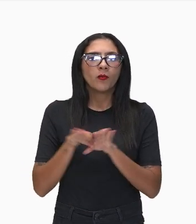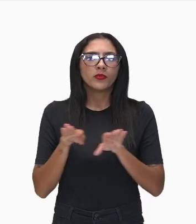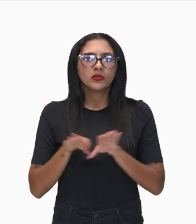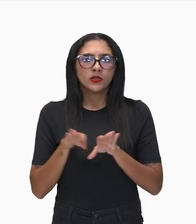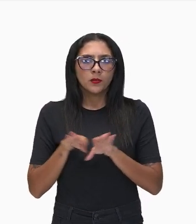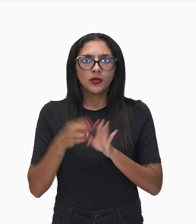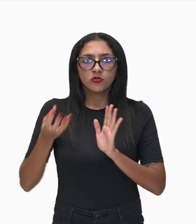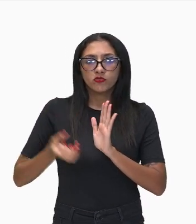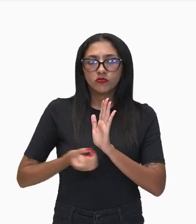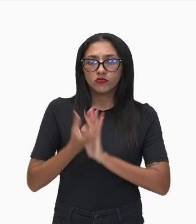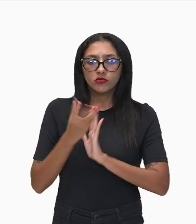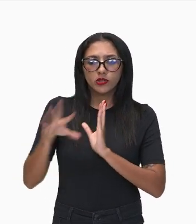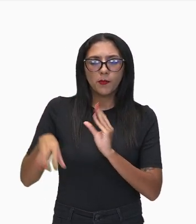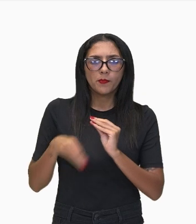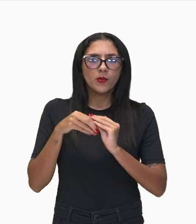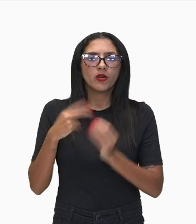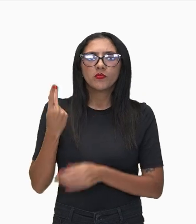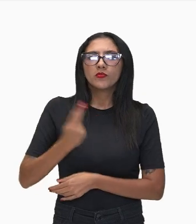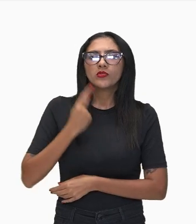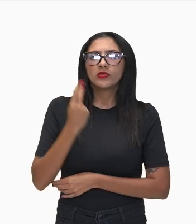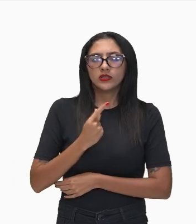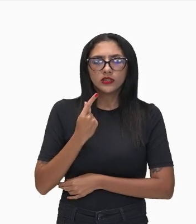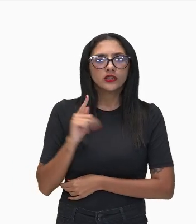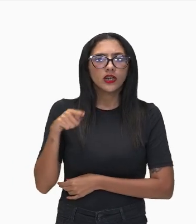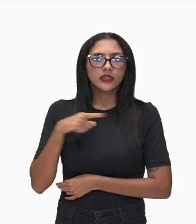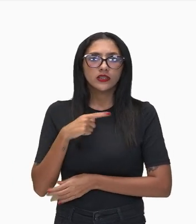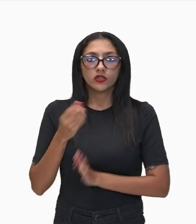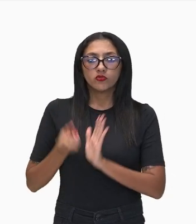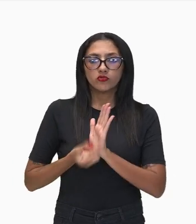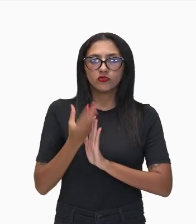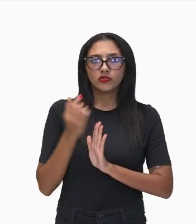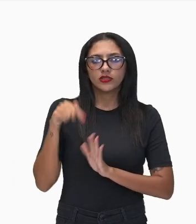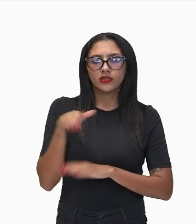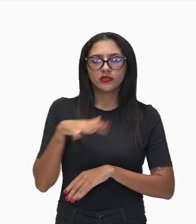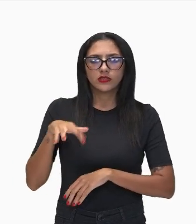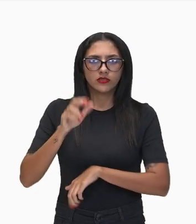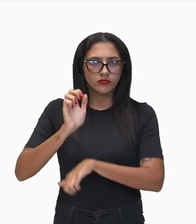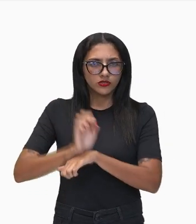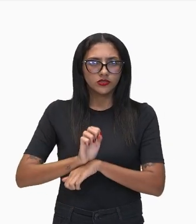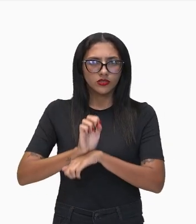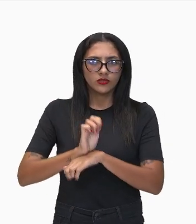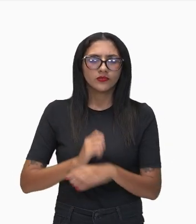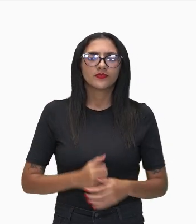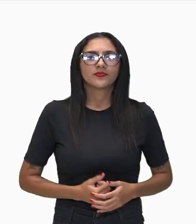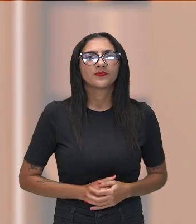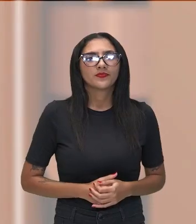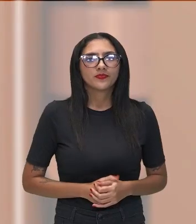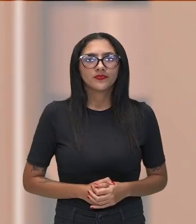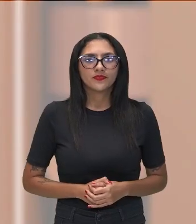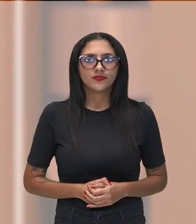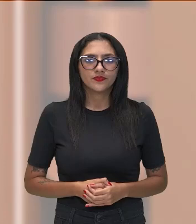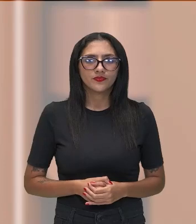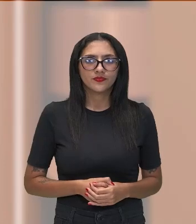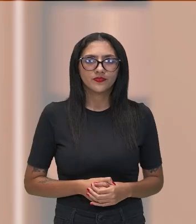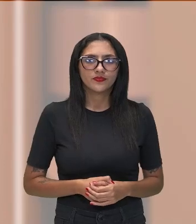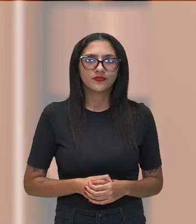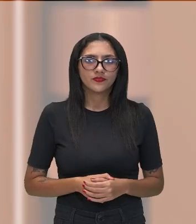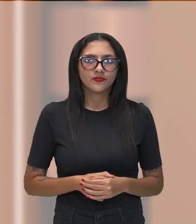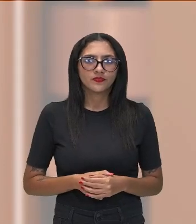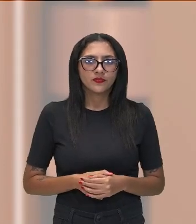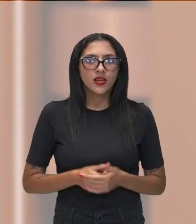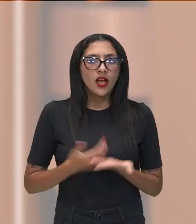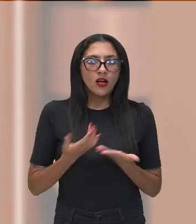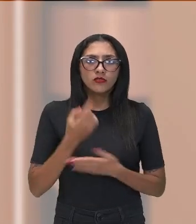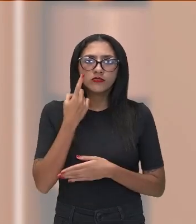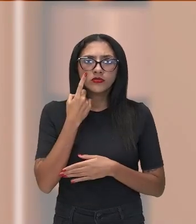políticas que se desenvolvem naquele Estado nacional. E aí, né, nós vamos aí trazer um vídeo